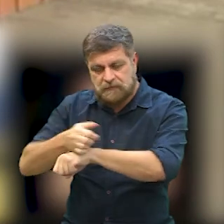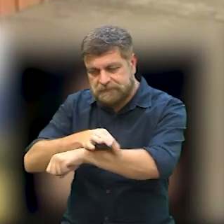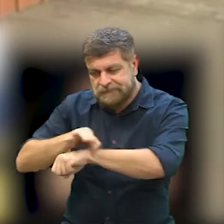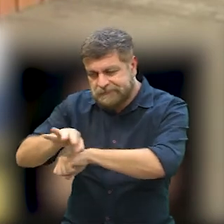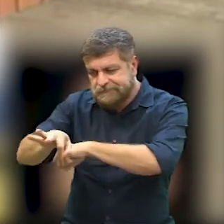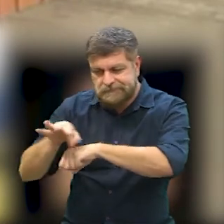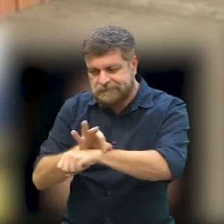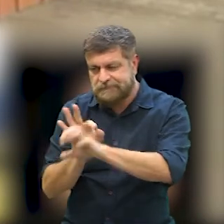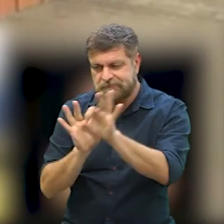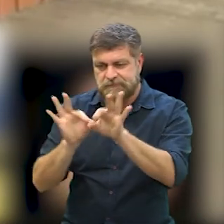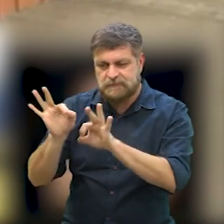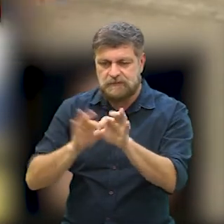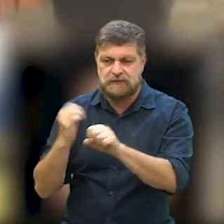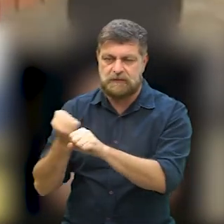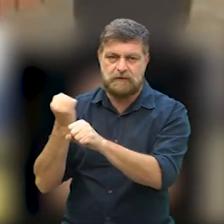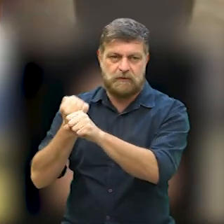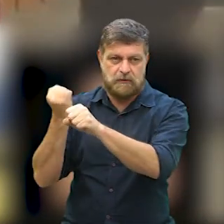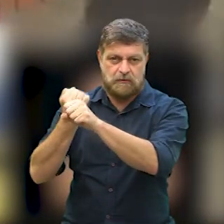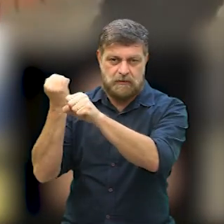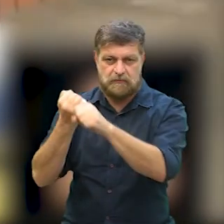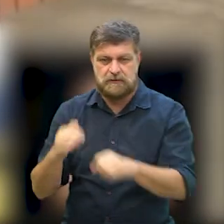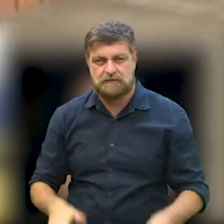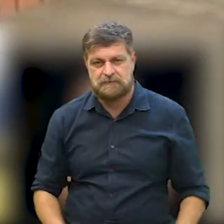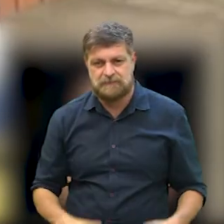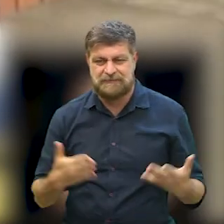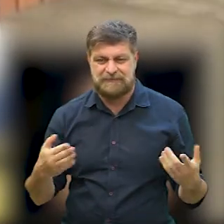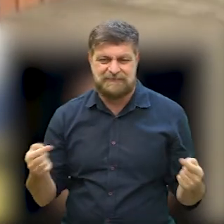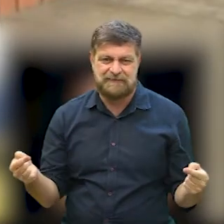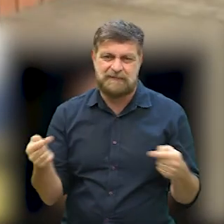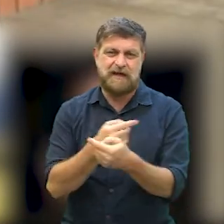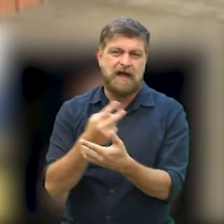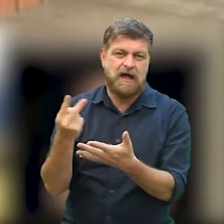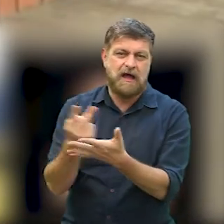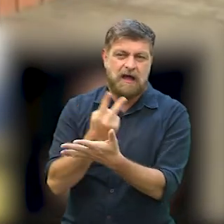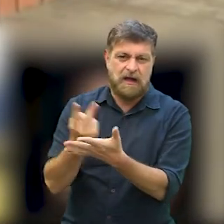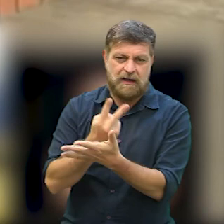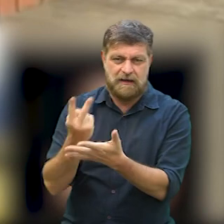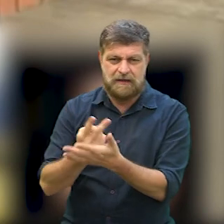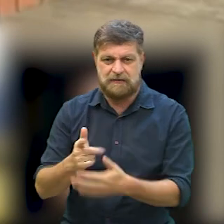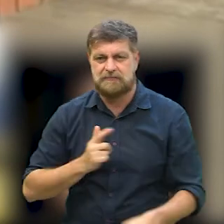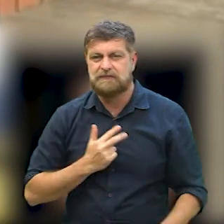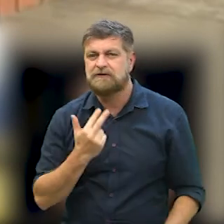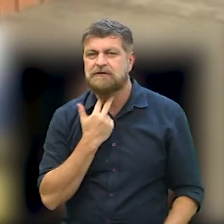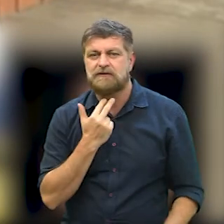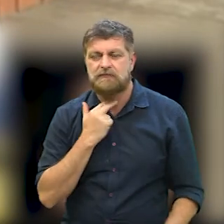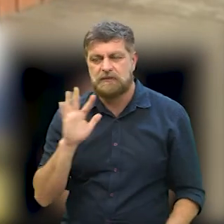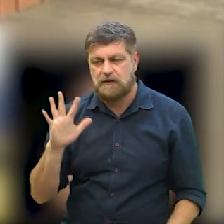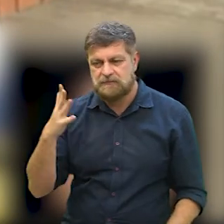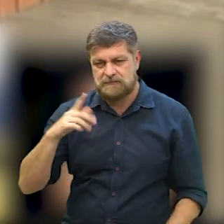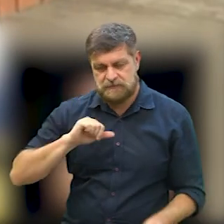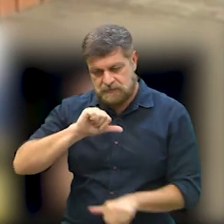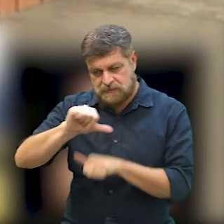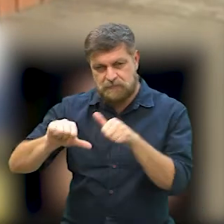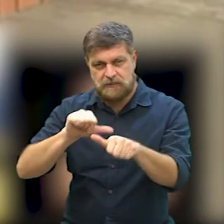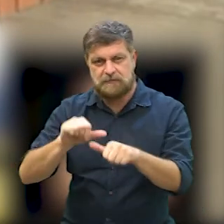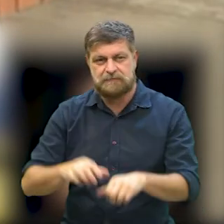com a profissão de Fátima e fazer projeto e com obras então está totalmente errado né isso não pode ser desse jeito aí quem